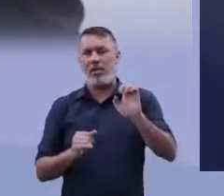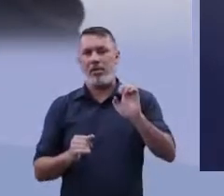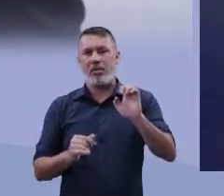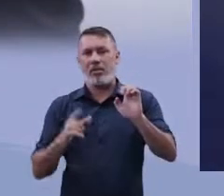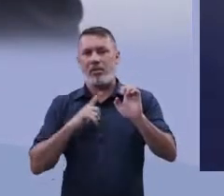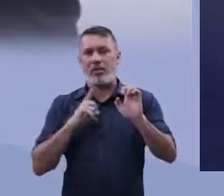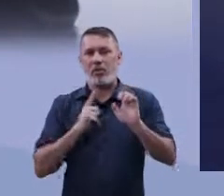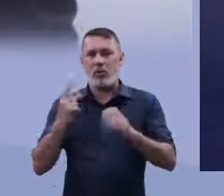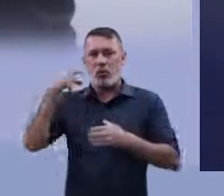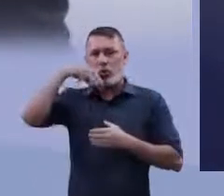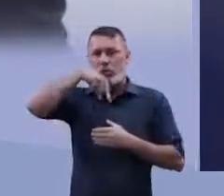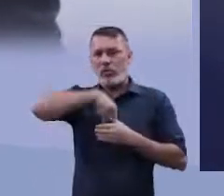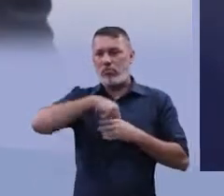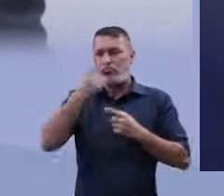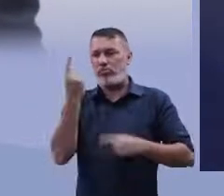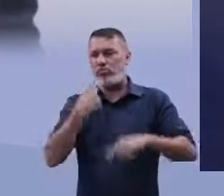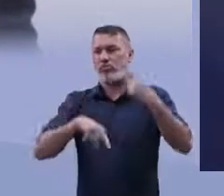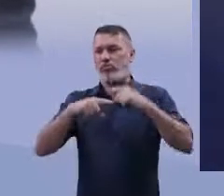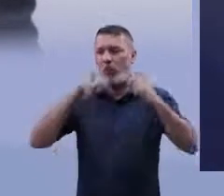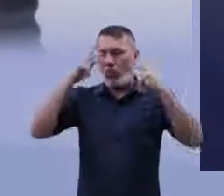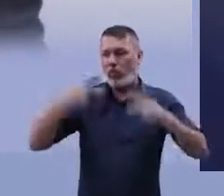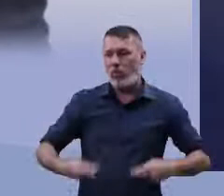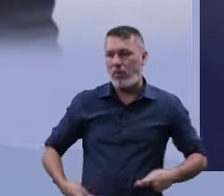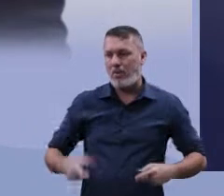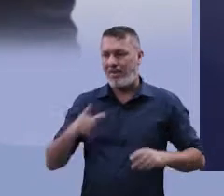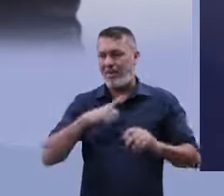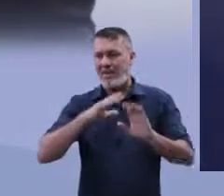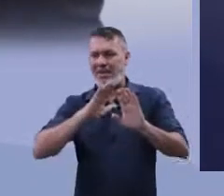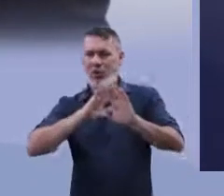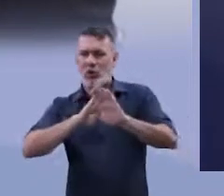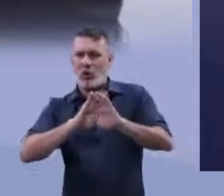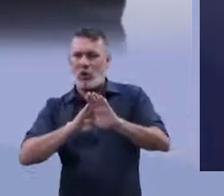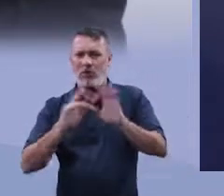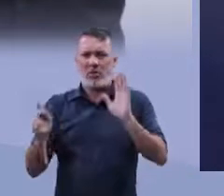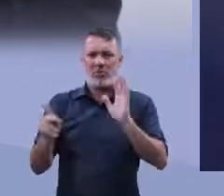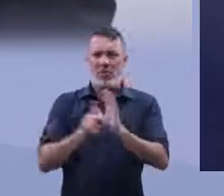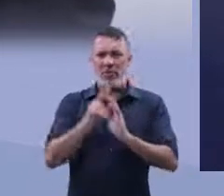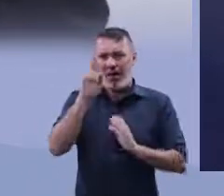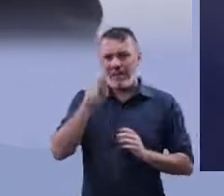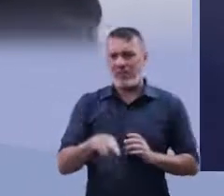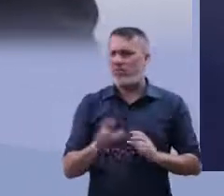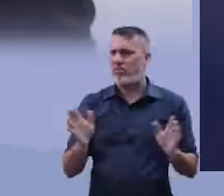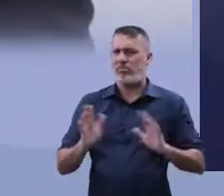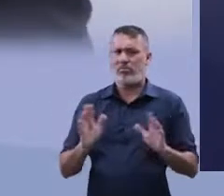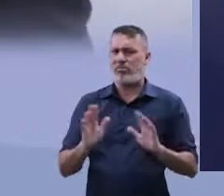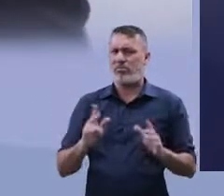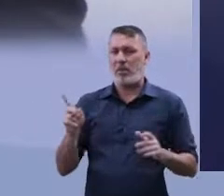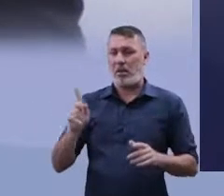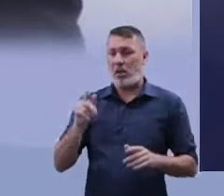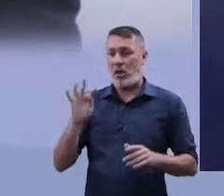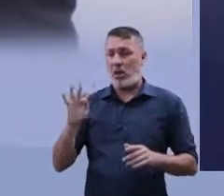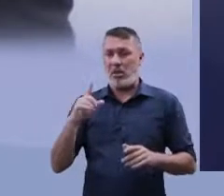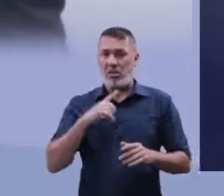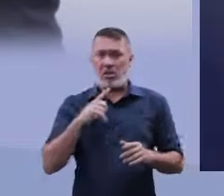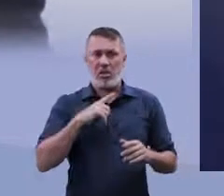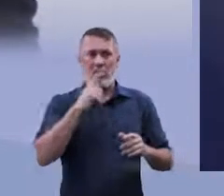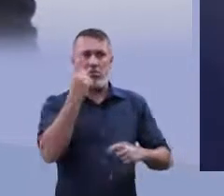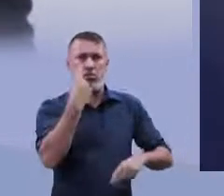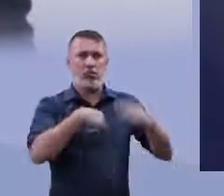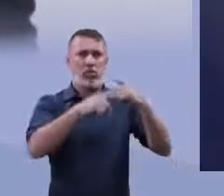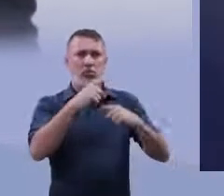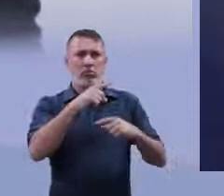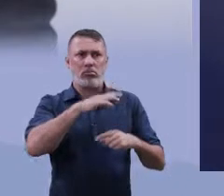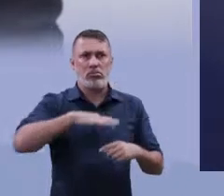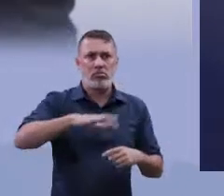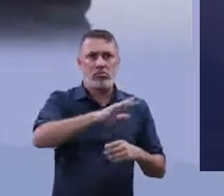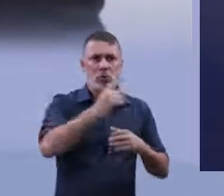emancipação da subjetividade humana de ideologias produzidas pela própria razão. Bom, não é disso que ele está. Ele não está trabalhando a emancipação da subjetividade humana